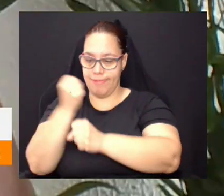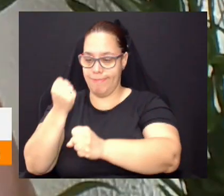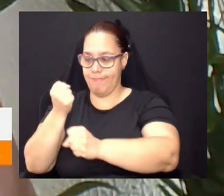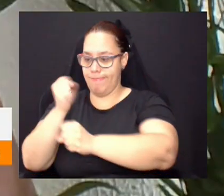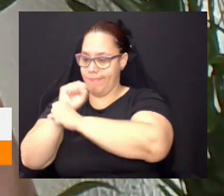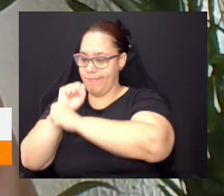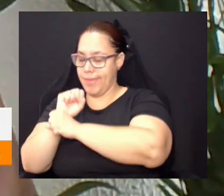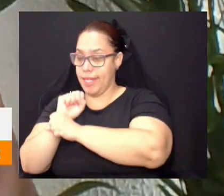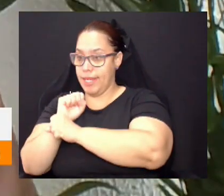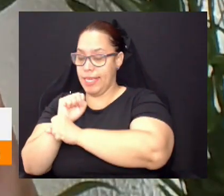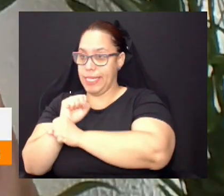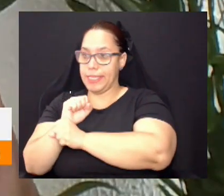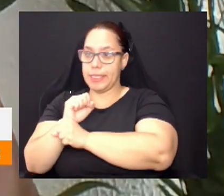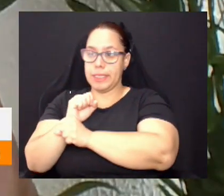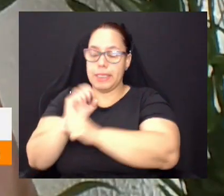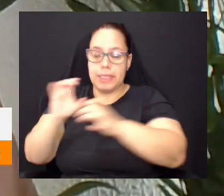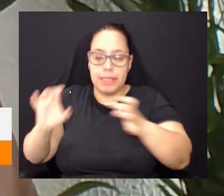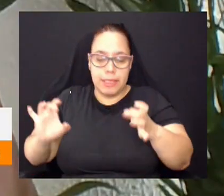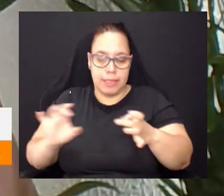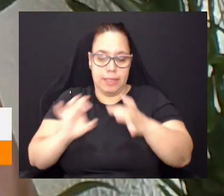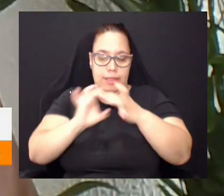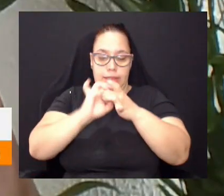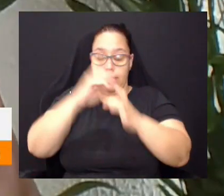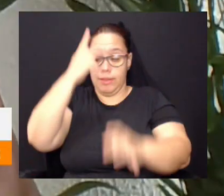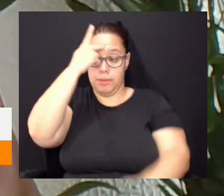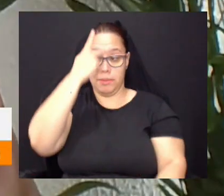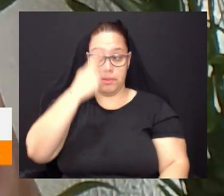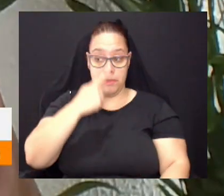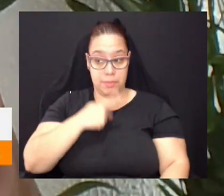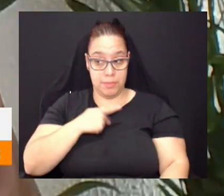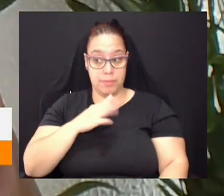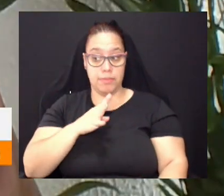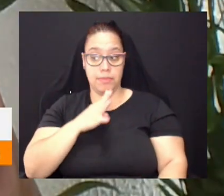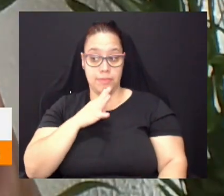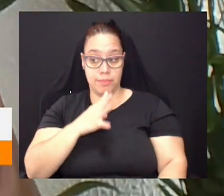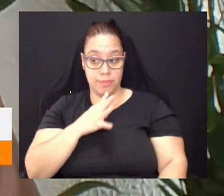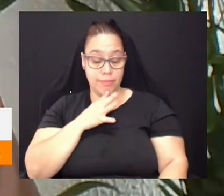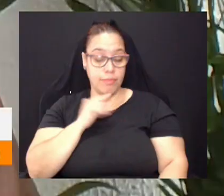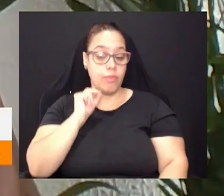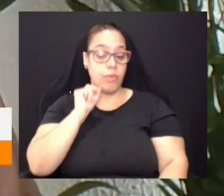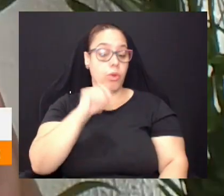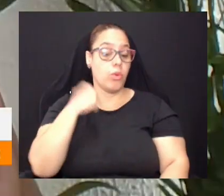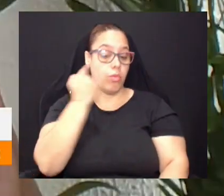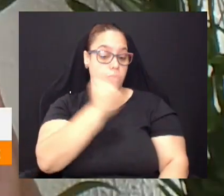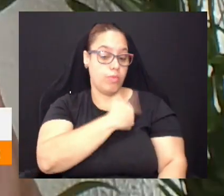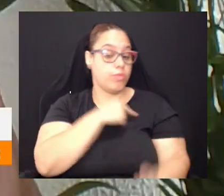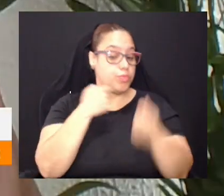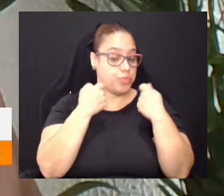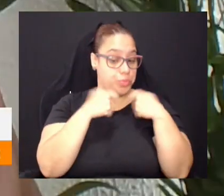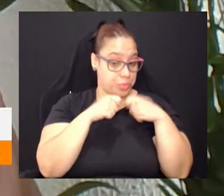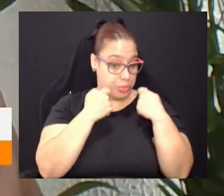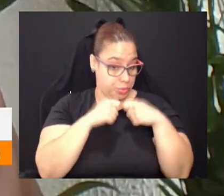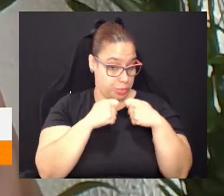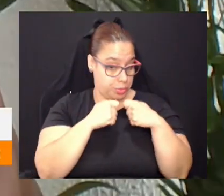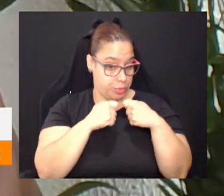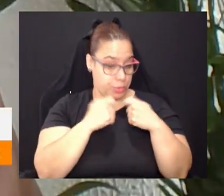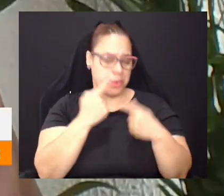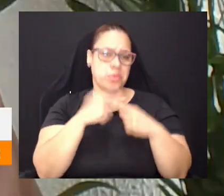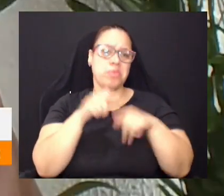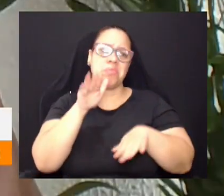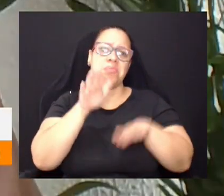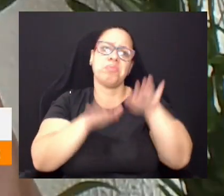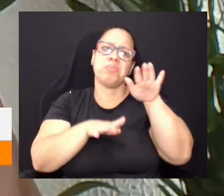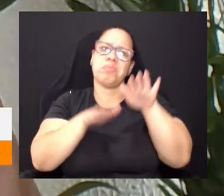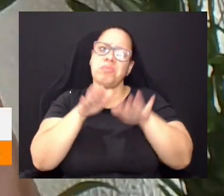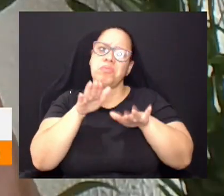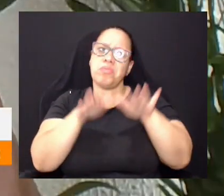se conectar conosco e reconhecer o que nós precisamos. Porque às vezes está tudo